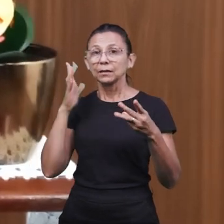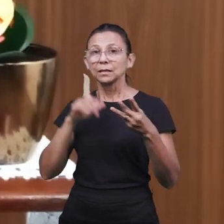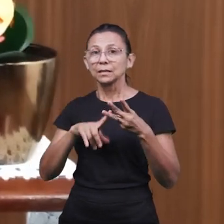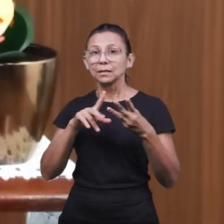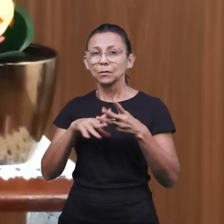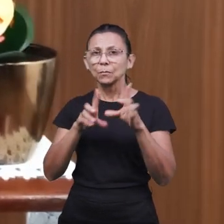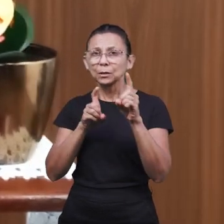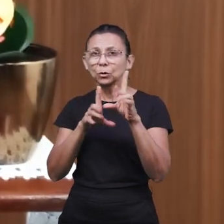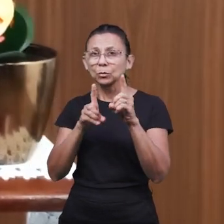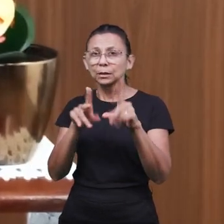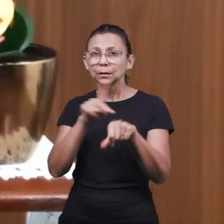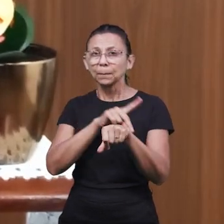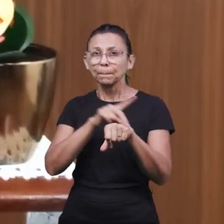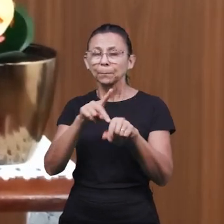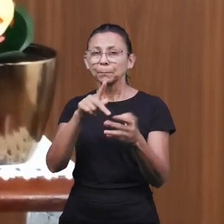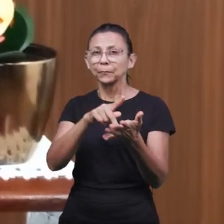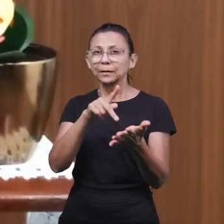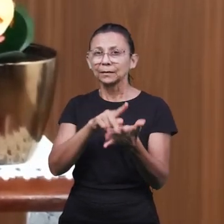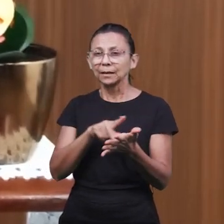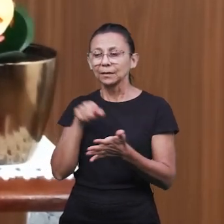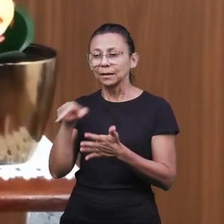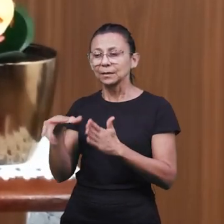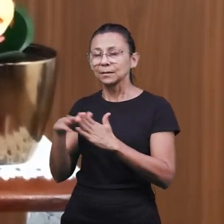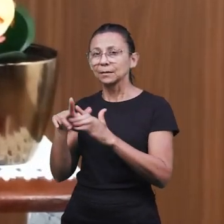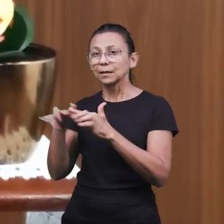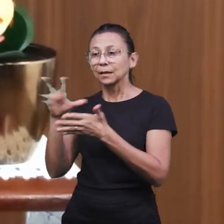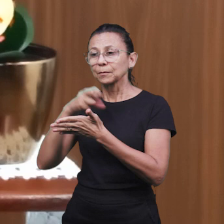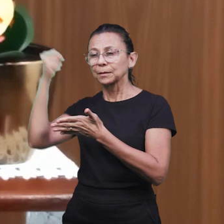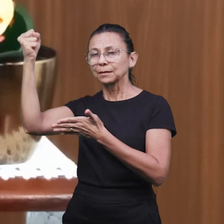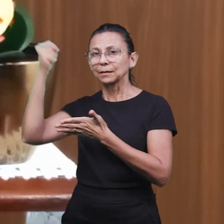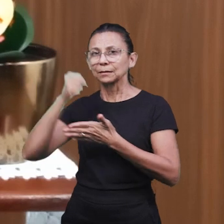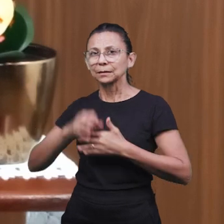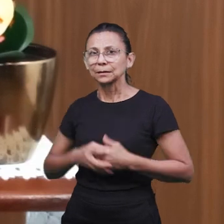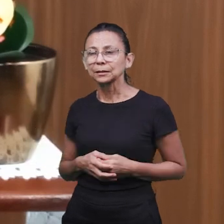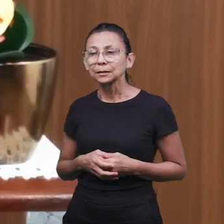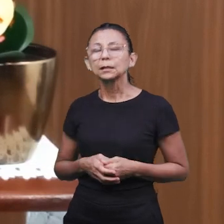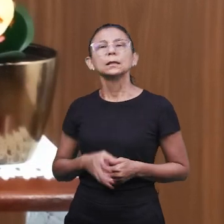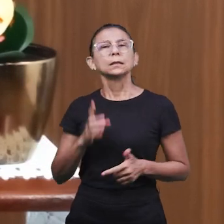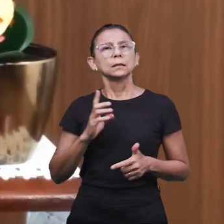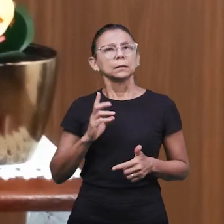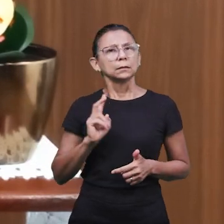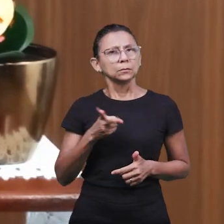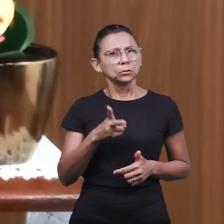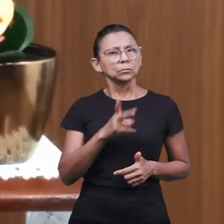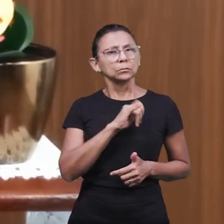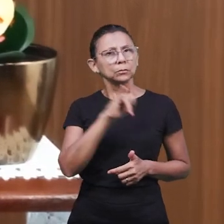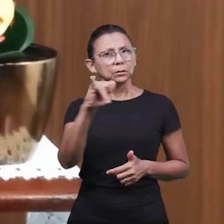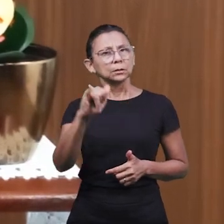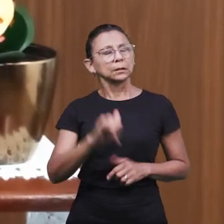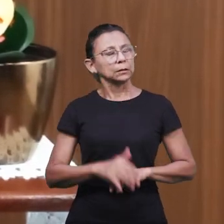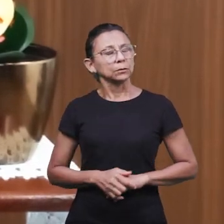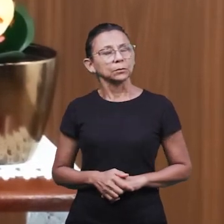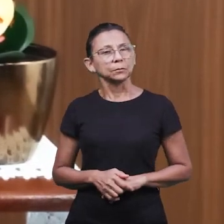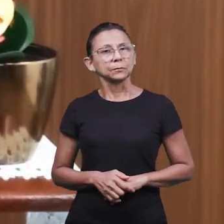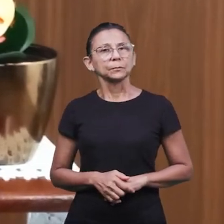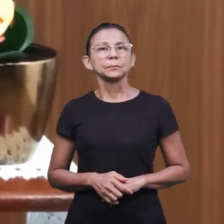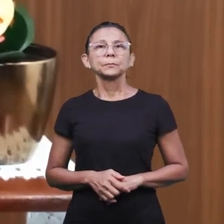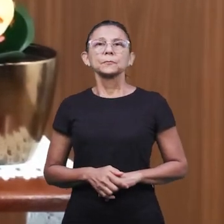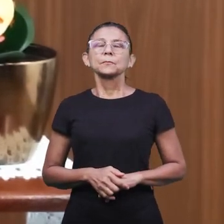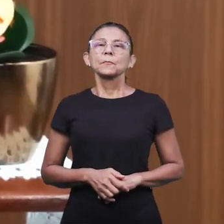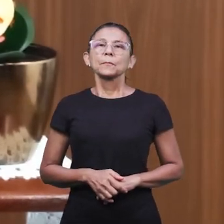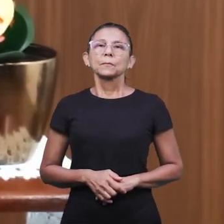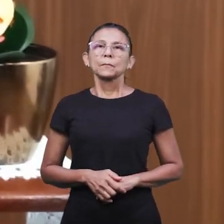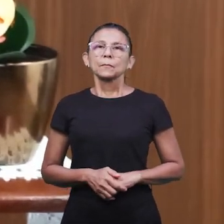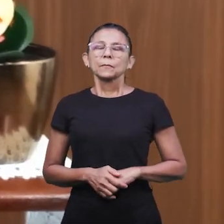Esta igreja vai ser arrebatada. E nós podemos dizer mais, meus irmãos, ainda,